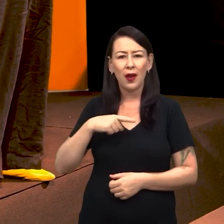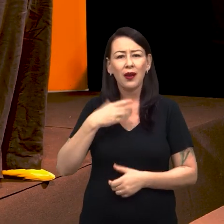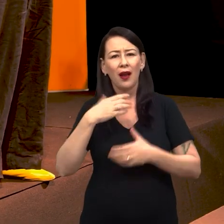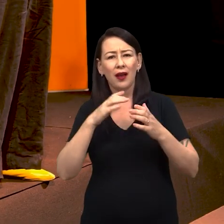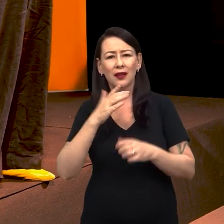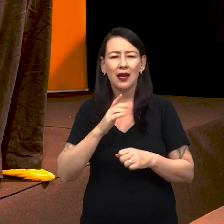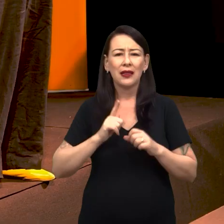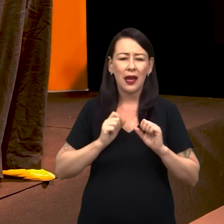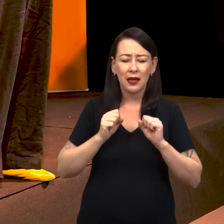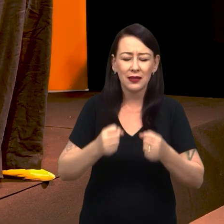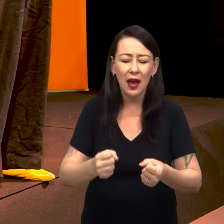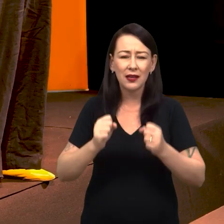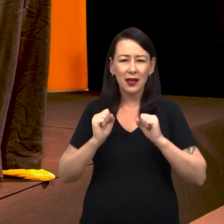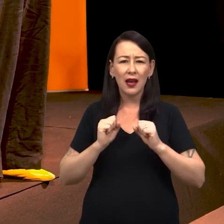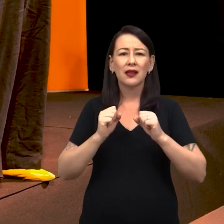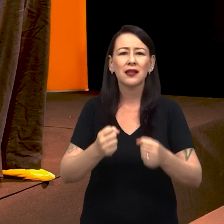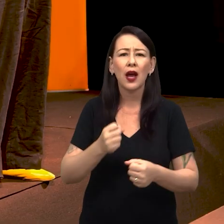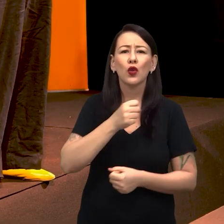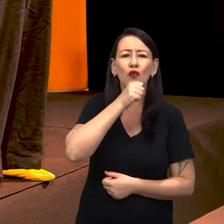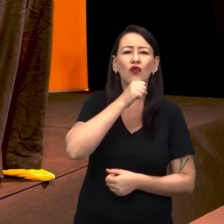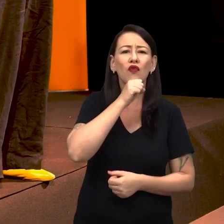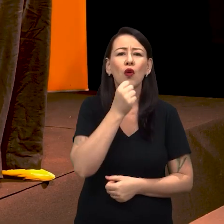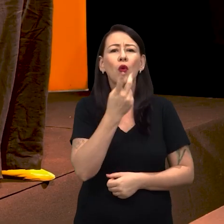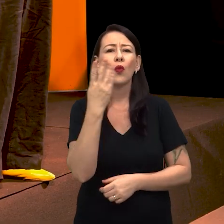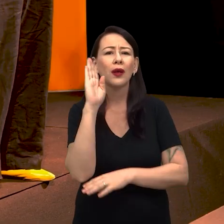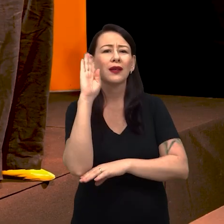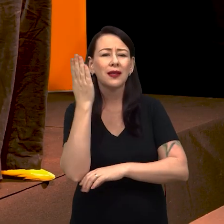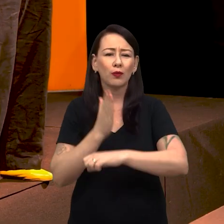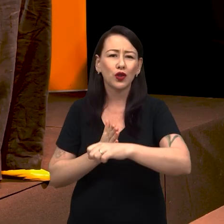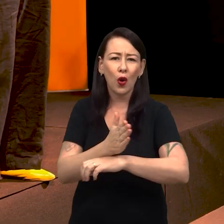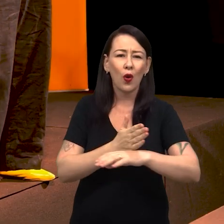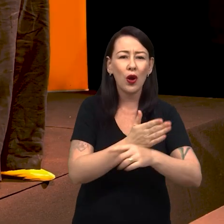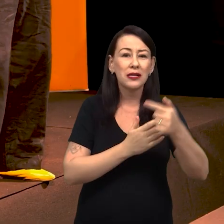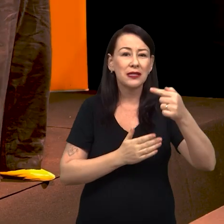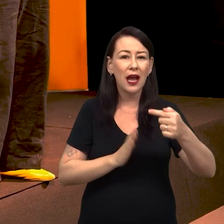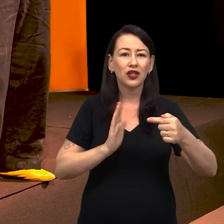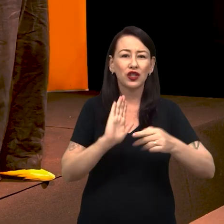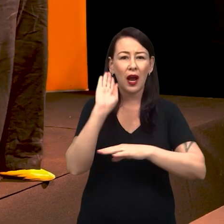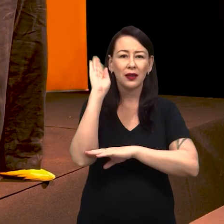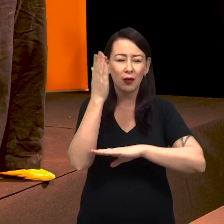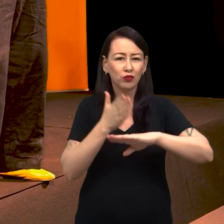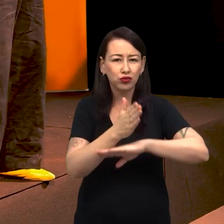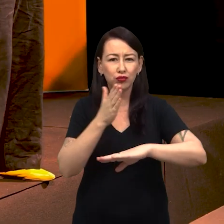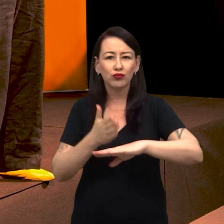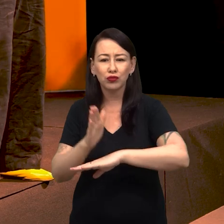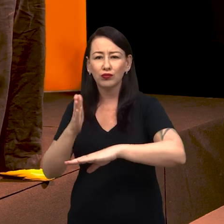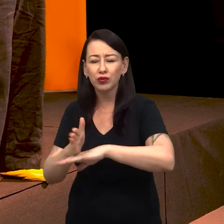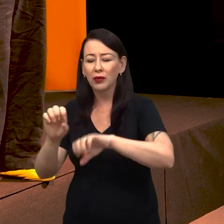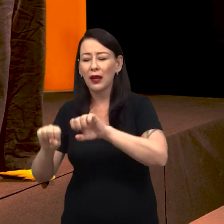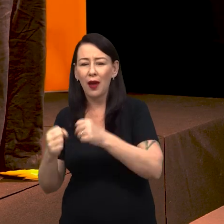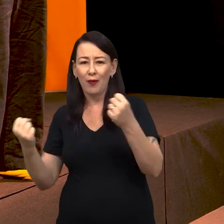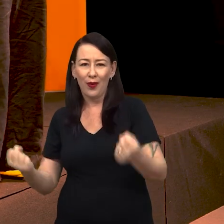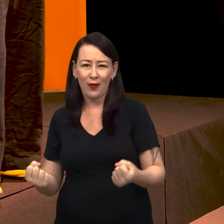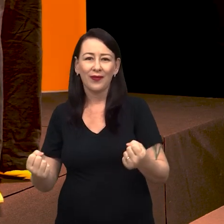falava serra, serra, serrador, serra o papo do vovô, quantas tábuas já serrou, 7 tábuas já serrou, com